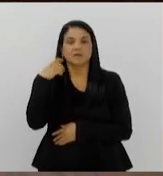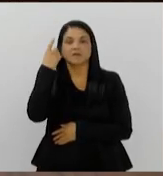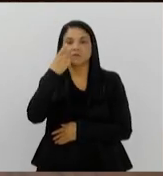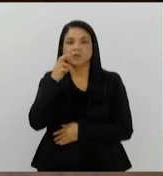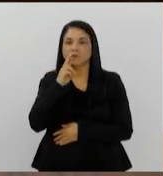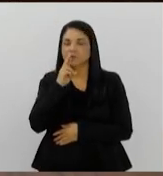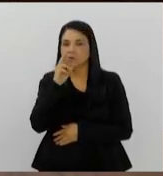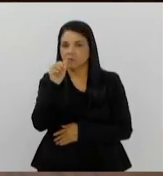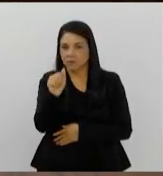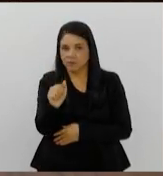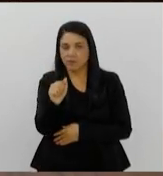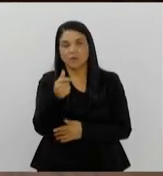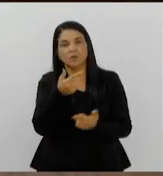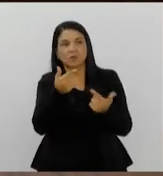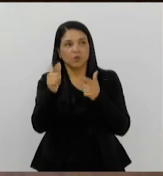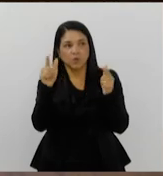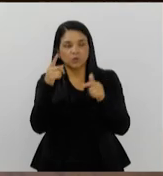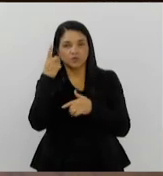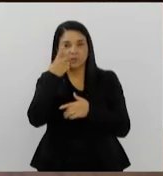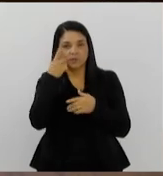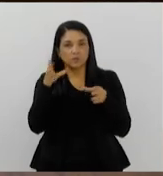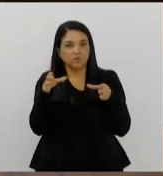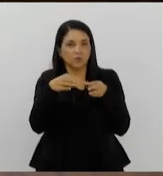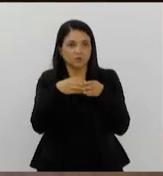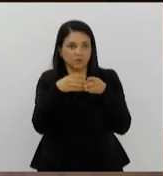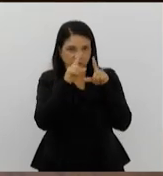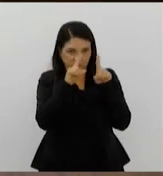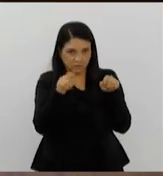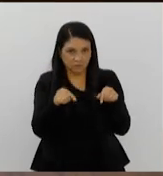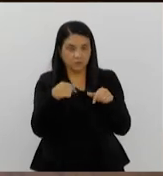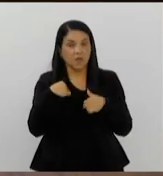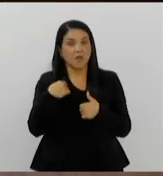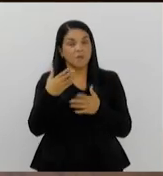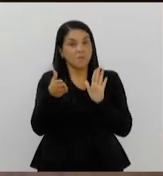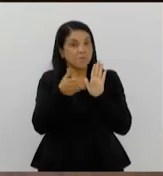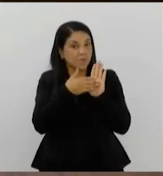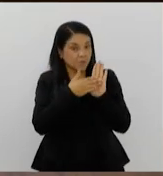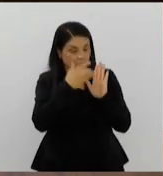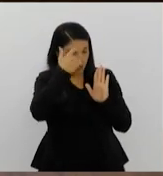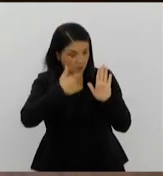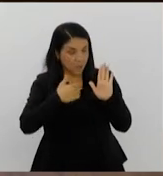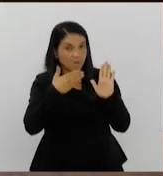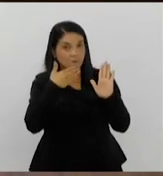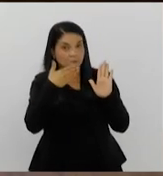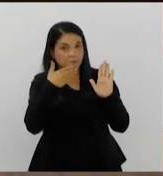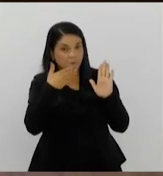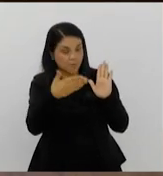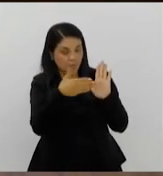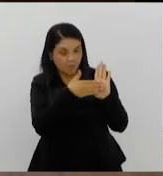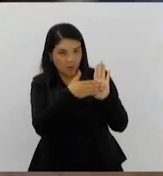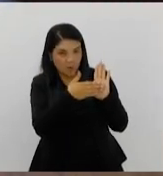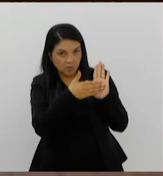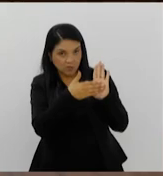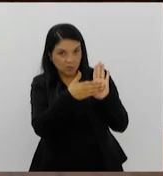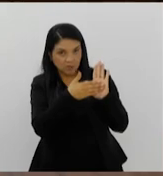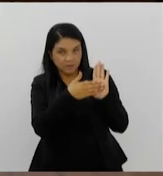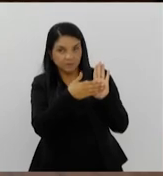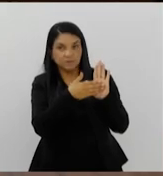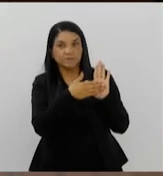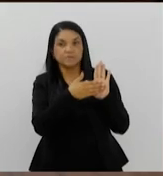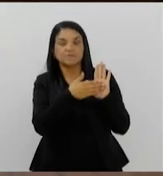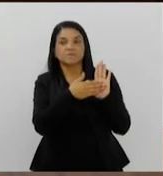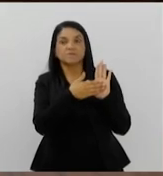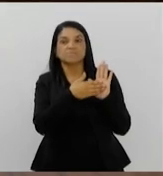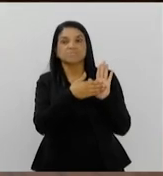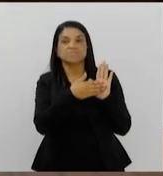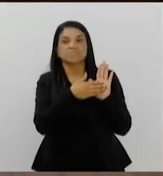Amorim e outros deputados da Comissão de Servidores, a minha proposta, deputado Rodrigo Amorim, é que a gente, né,